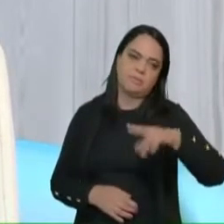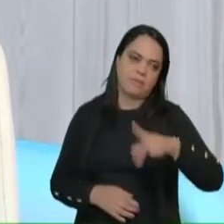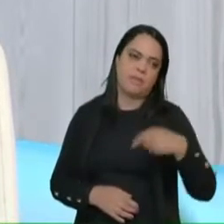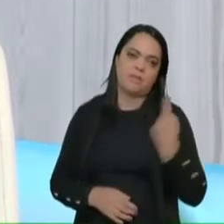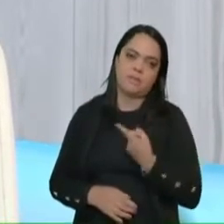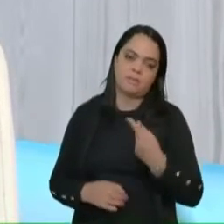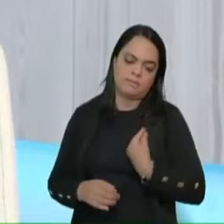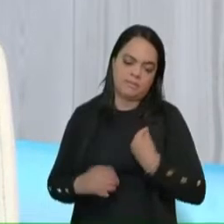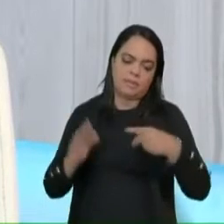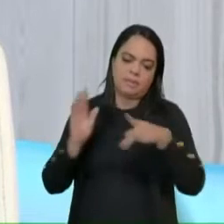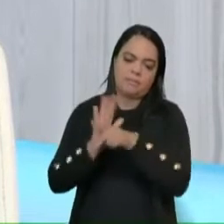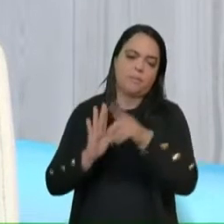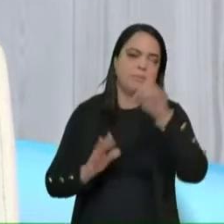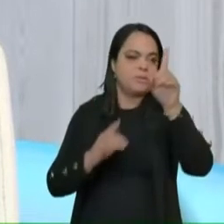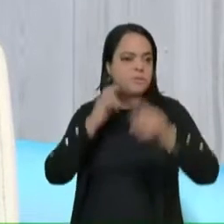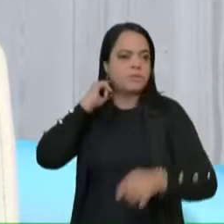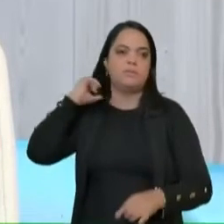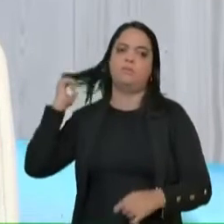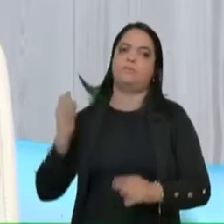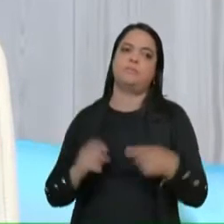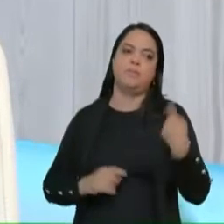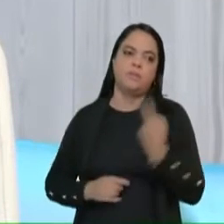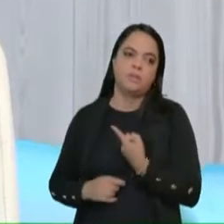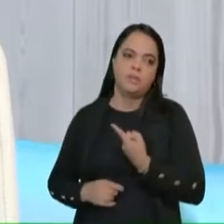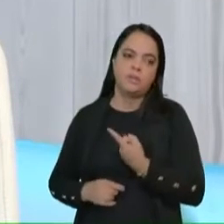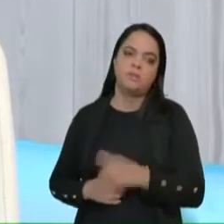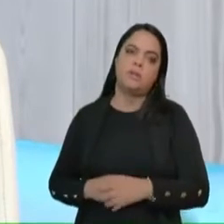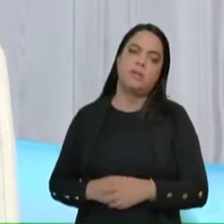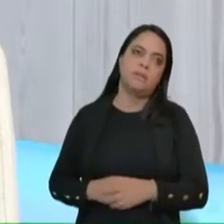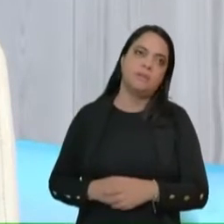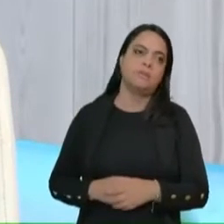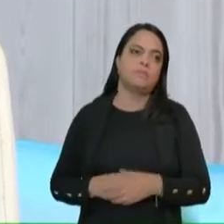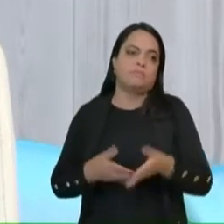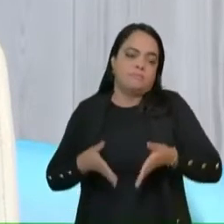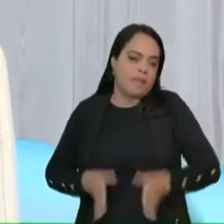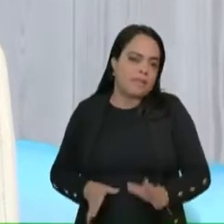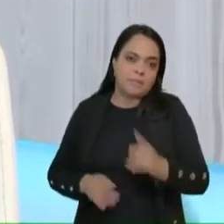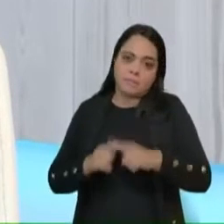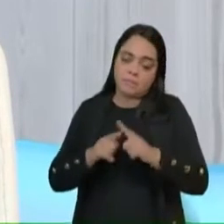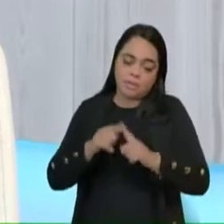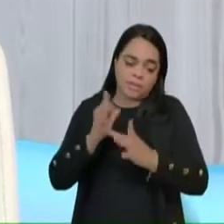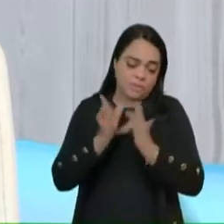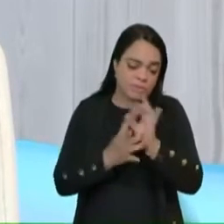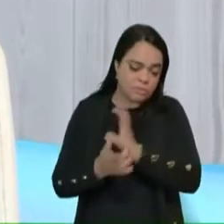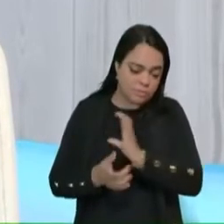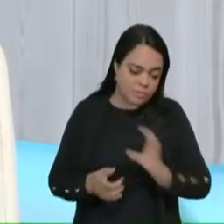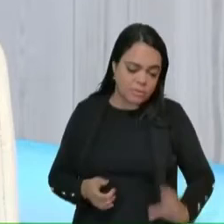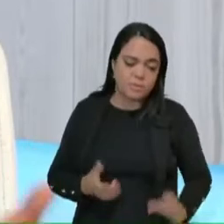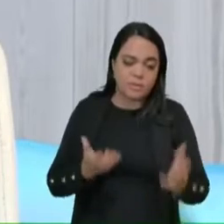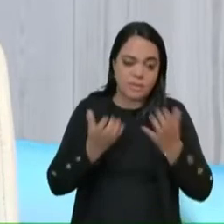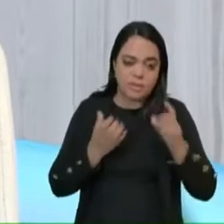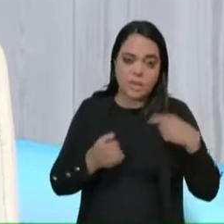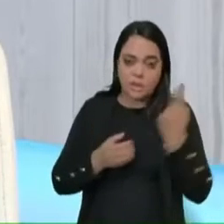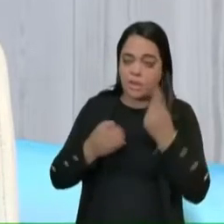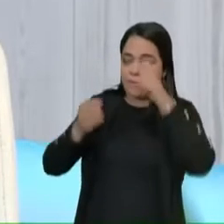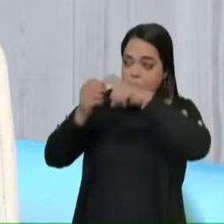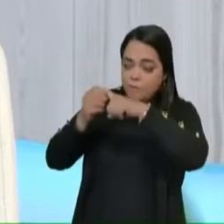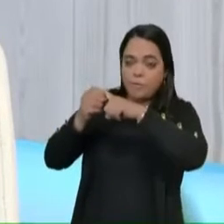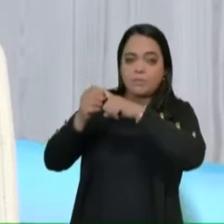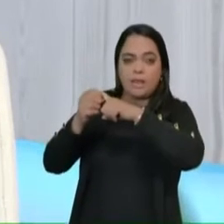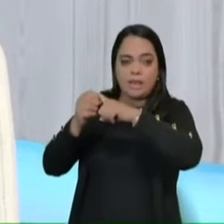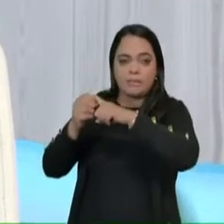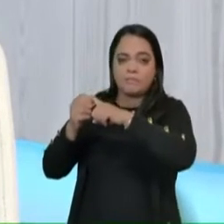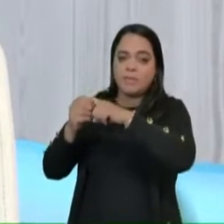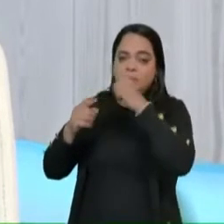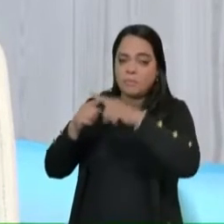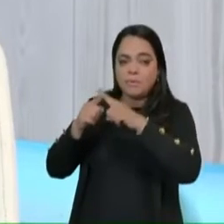é de Deus então nós vios esse mundo porque ele quis Nós voltamos para ele um dia porque ele ele